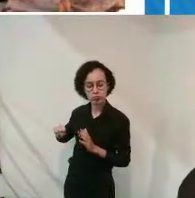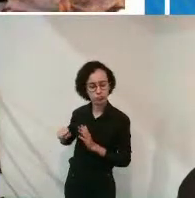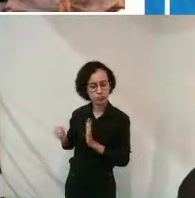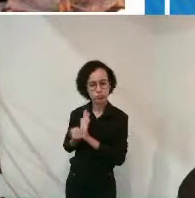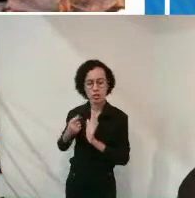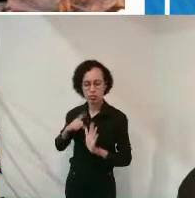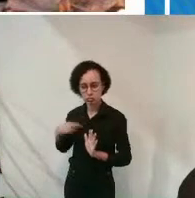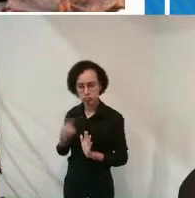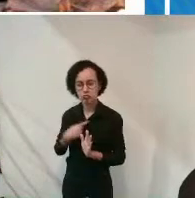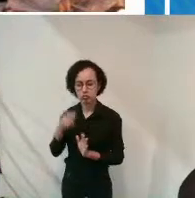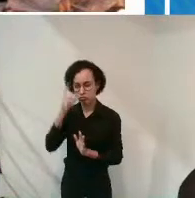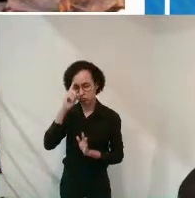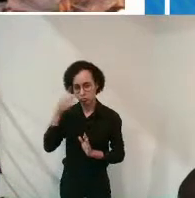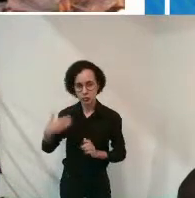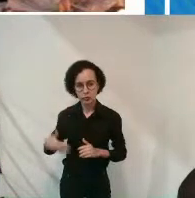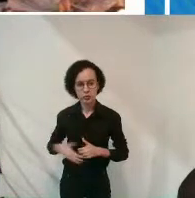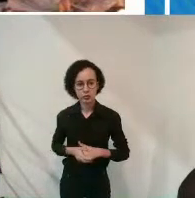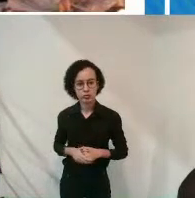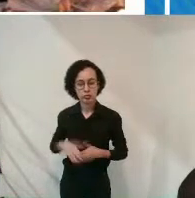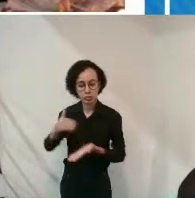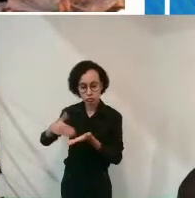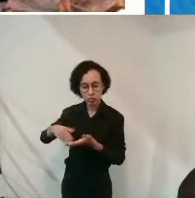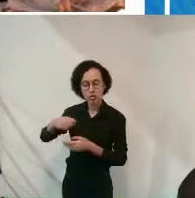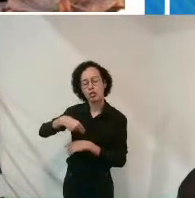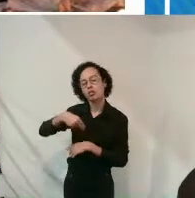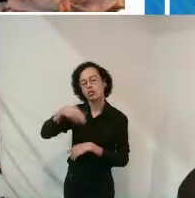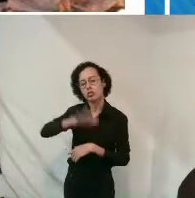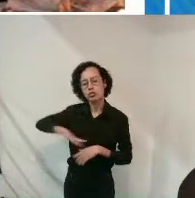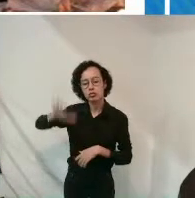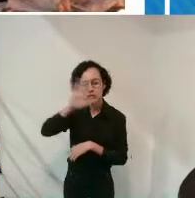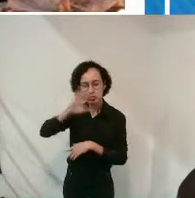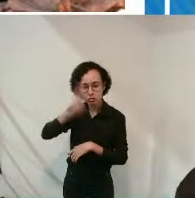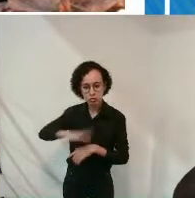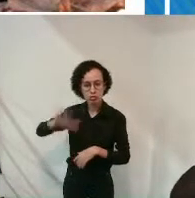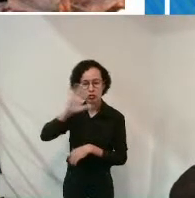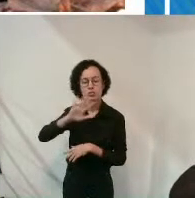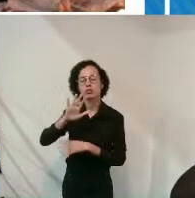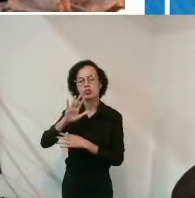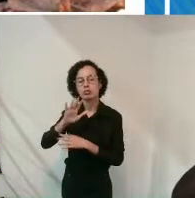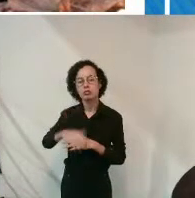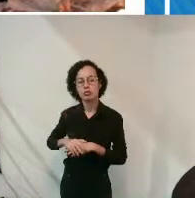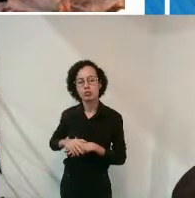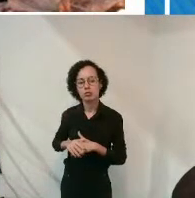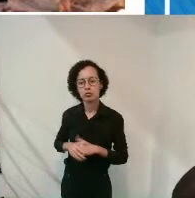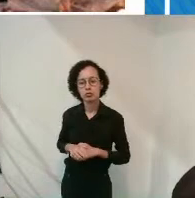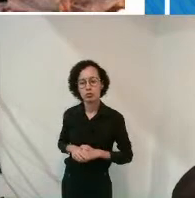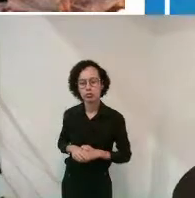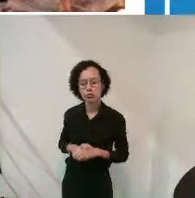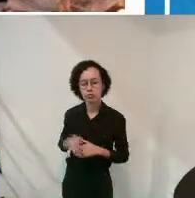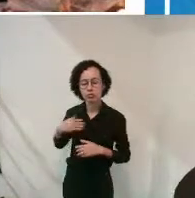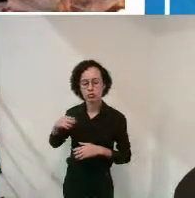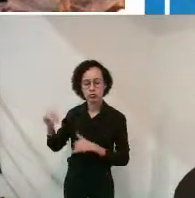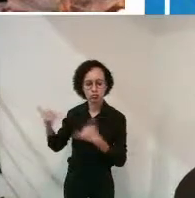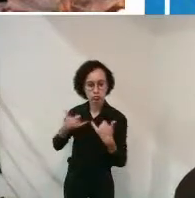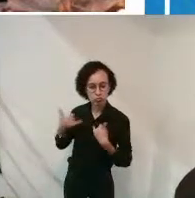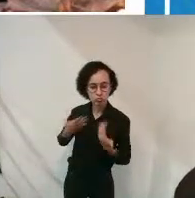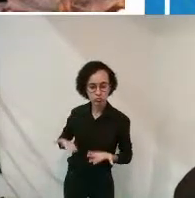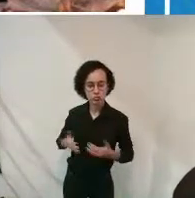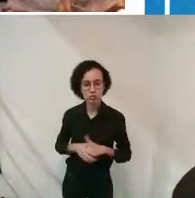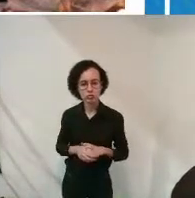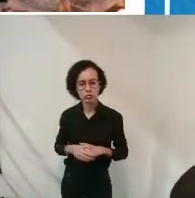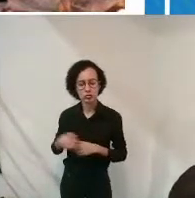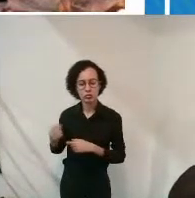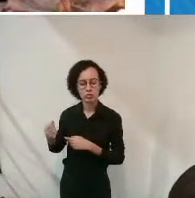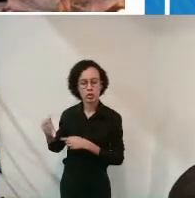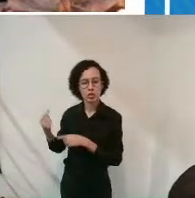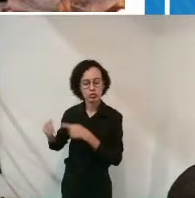choca todos os dias. Né? O secretário nacional de saneamento, o Pedro Maranhão, aqui nos falou isso, né, a disputa do ser